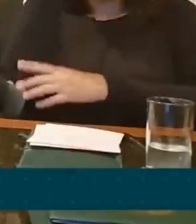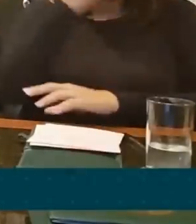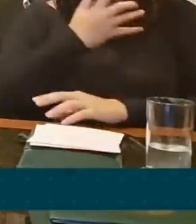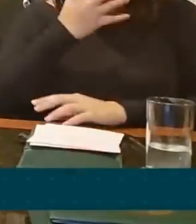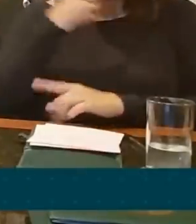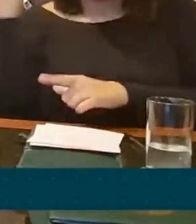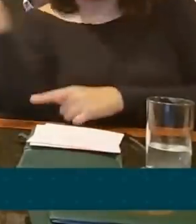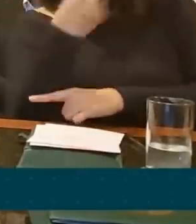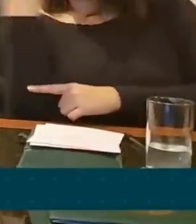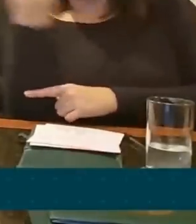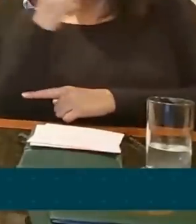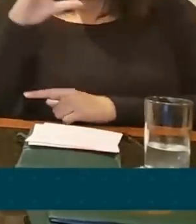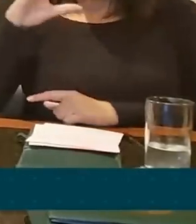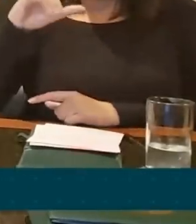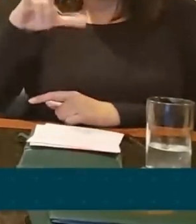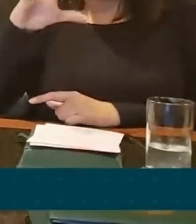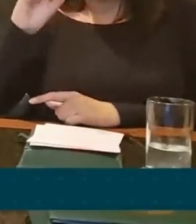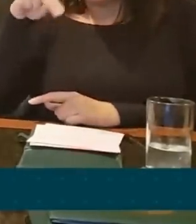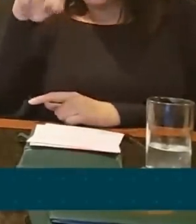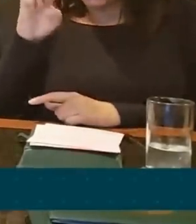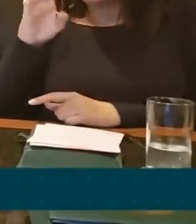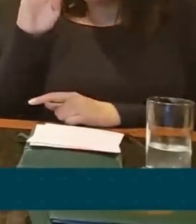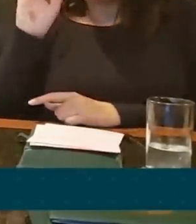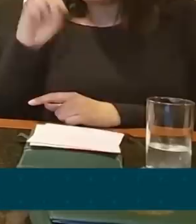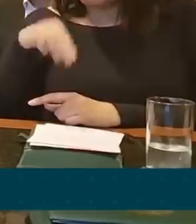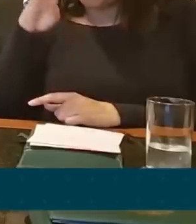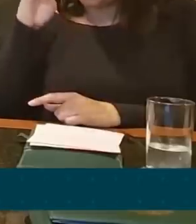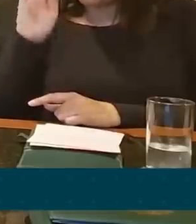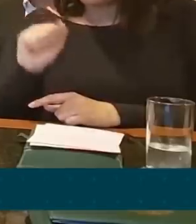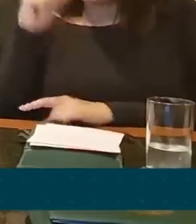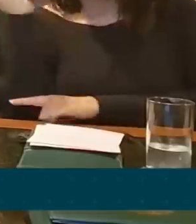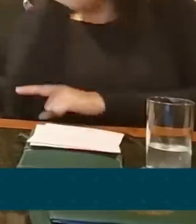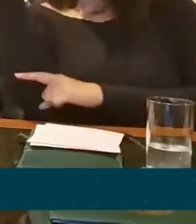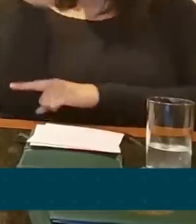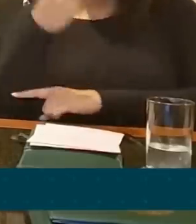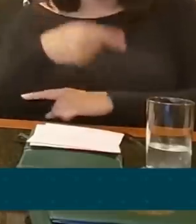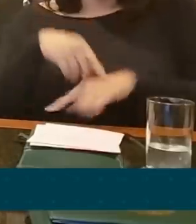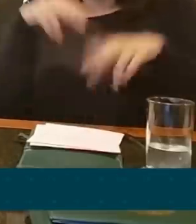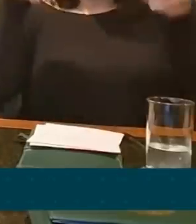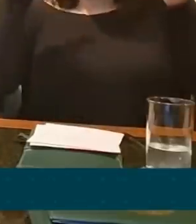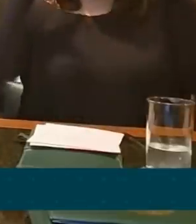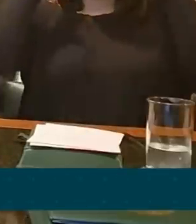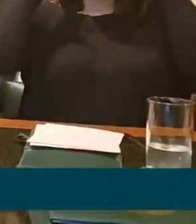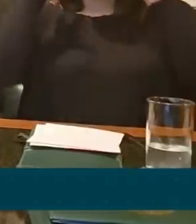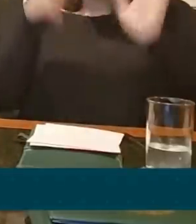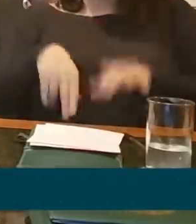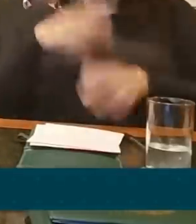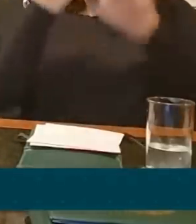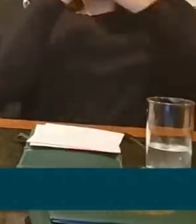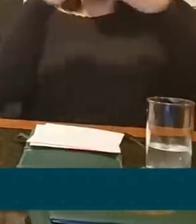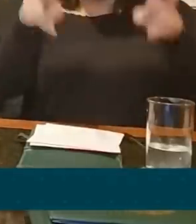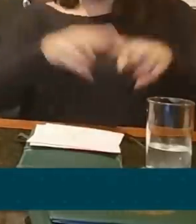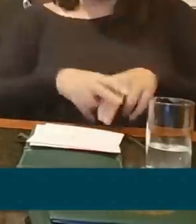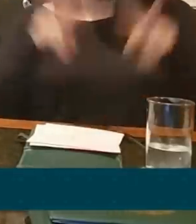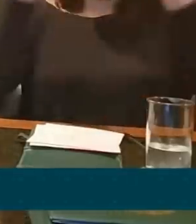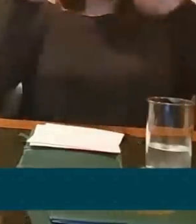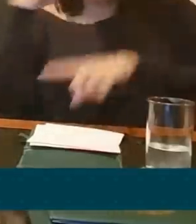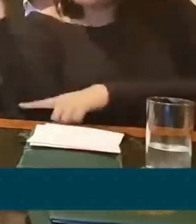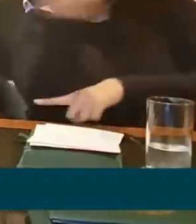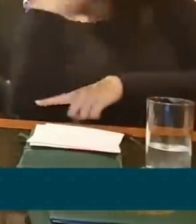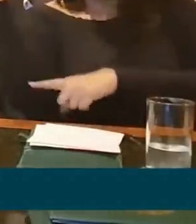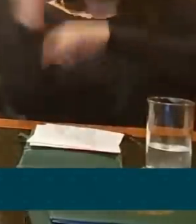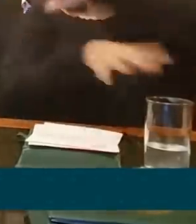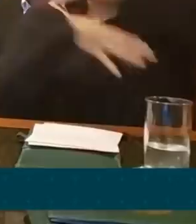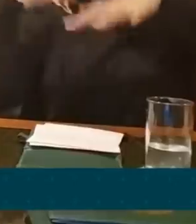Ciclone e bomba. Confesso que eu nunca te ouvido falar isso aí. Te ouvido falar já, não? Não, essa é a terminologia, não? Não, eu também nunca te ouvido falar isso aí. Então, afetou muito